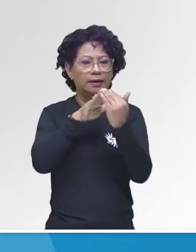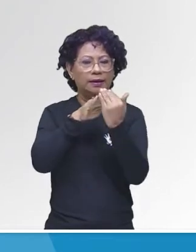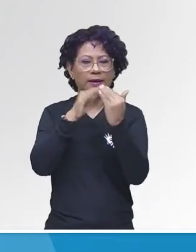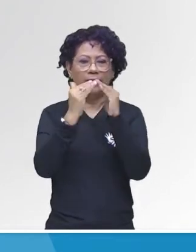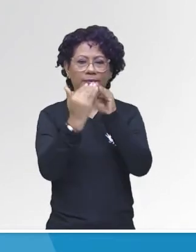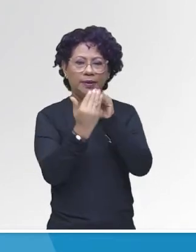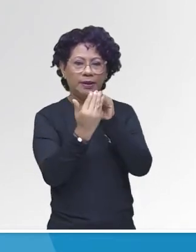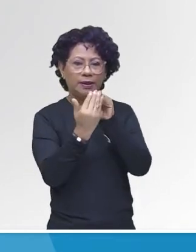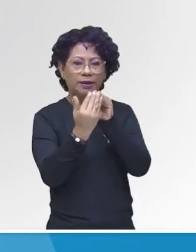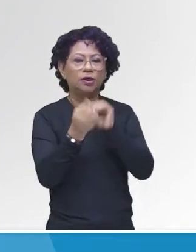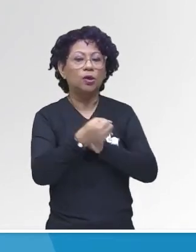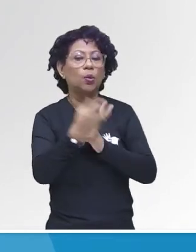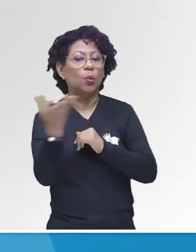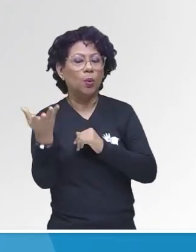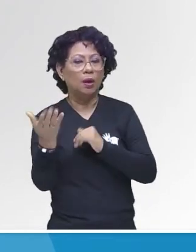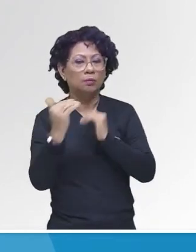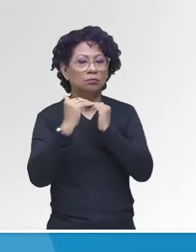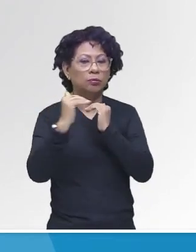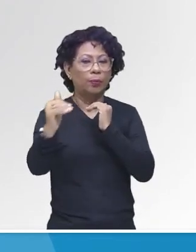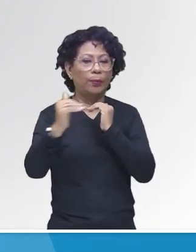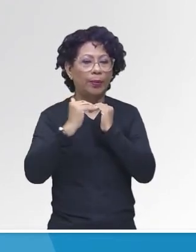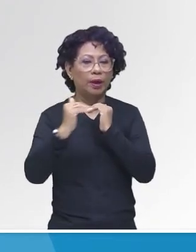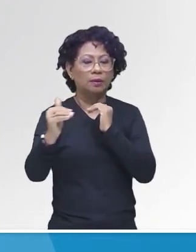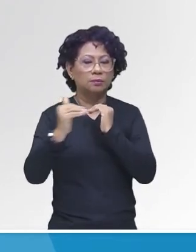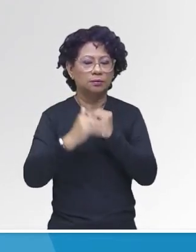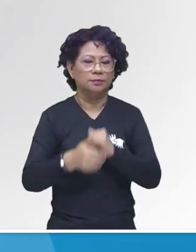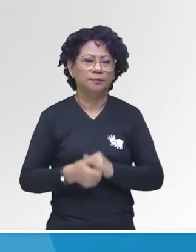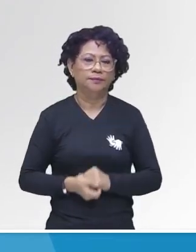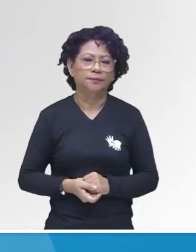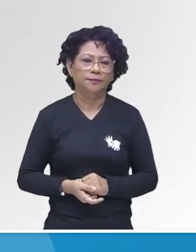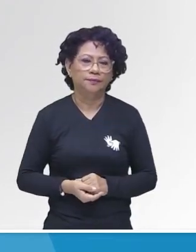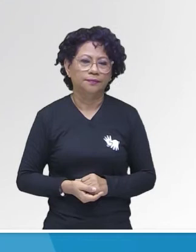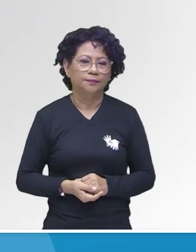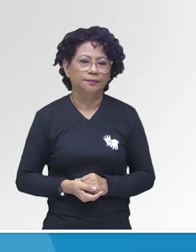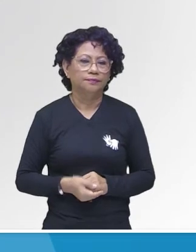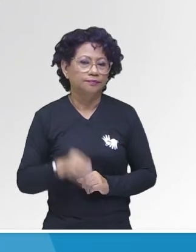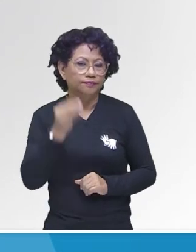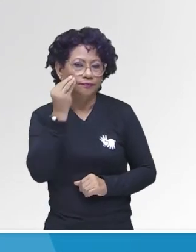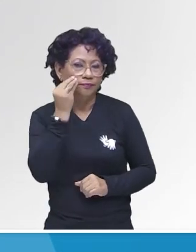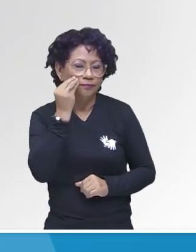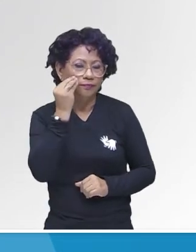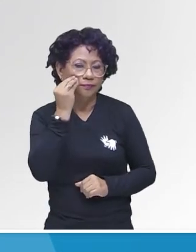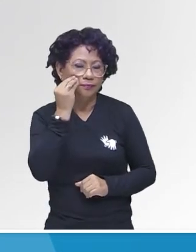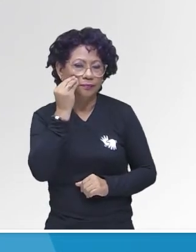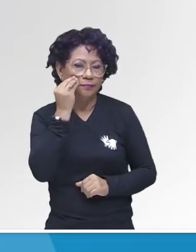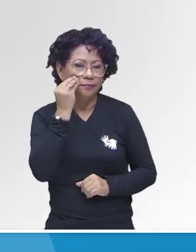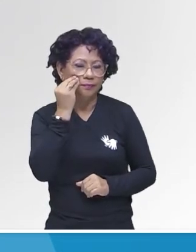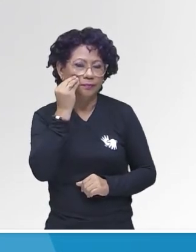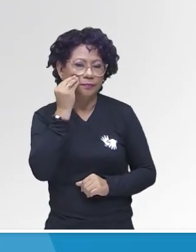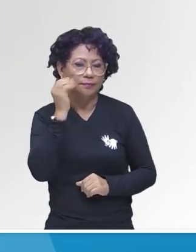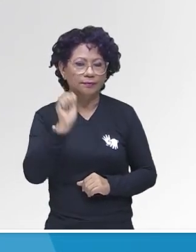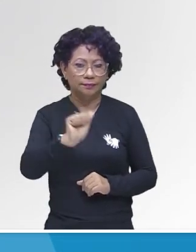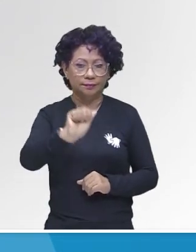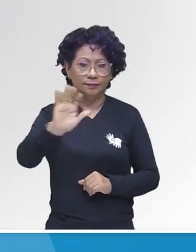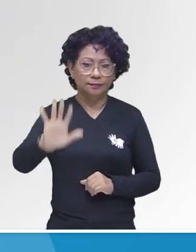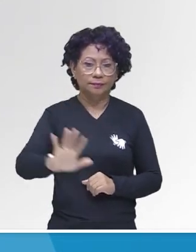vamos voltar aí para a nossa imagem. Vamos verificar aí quantos planos,